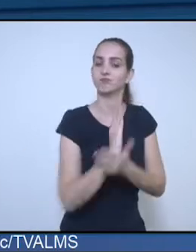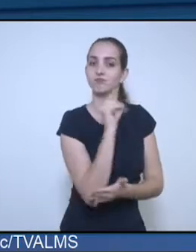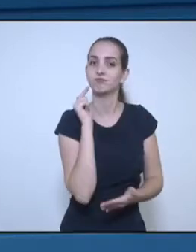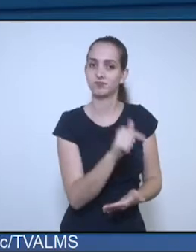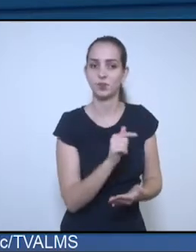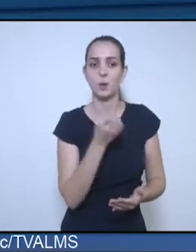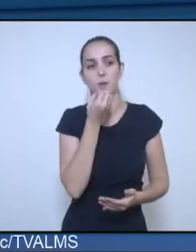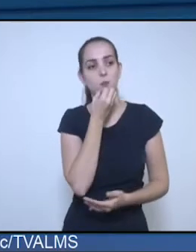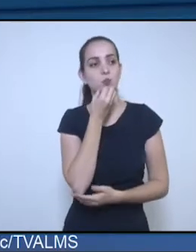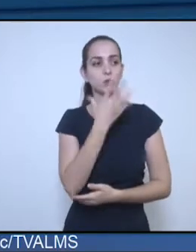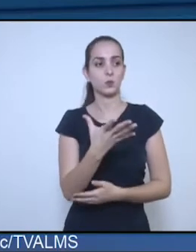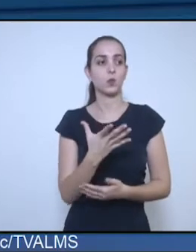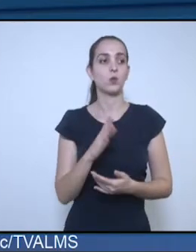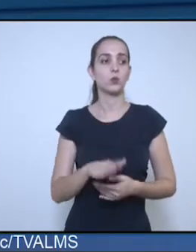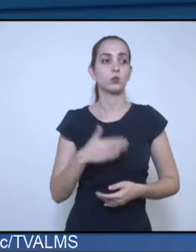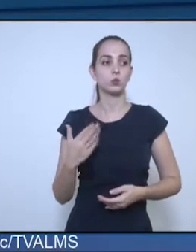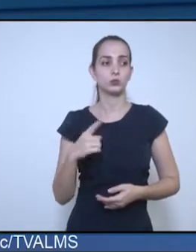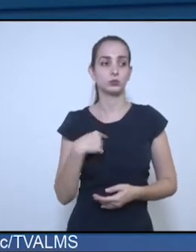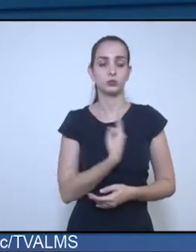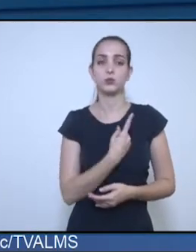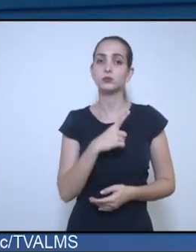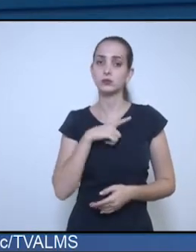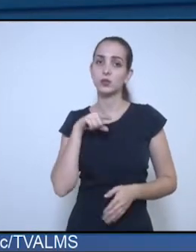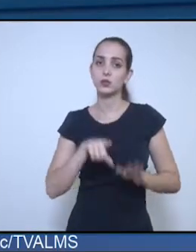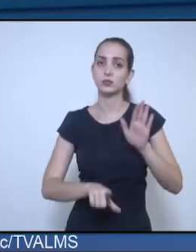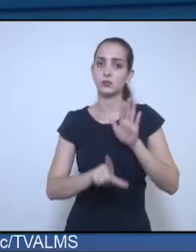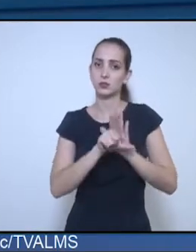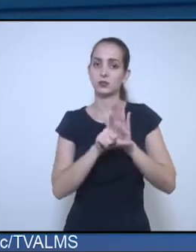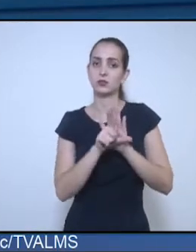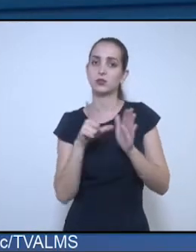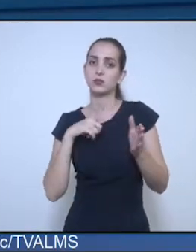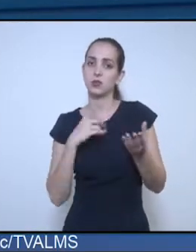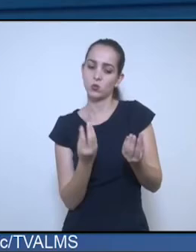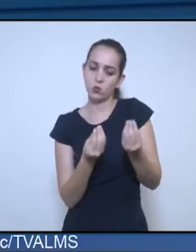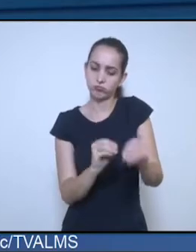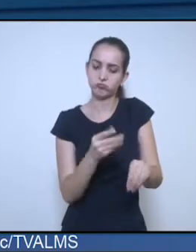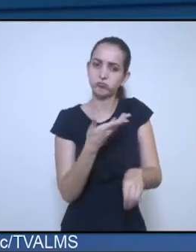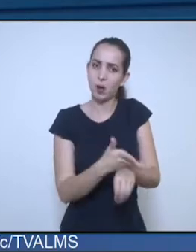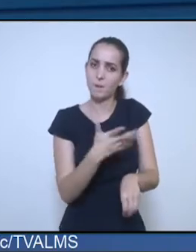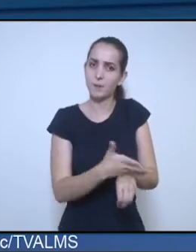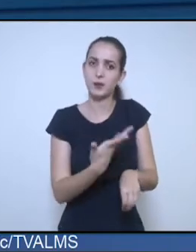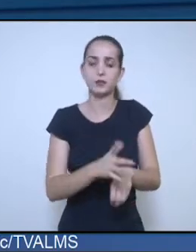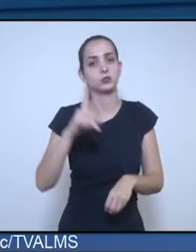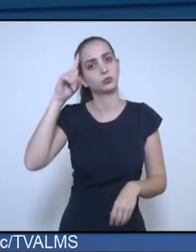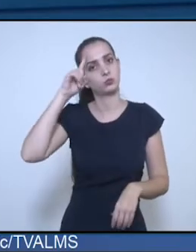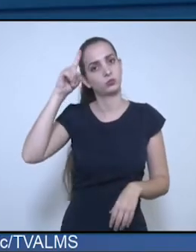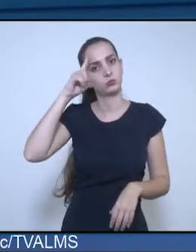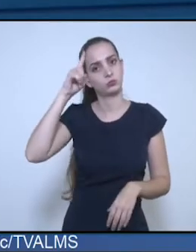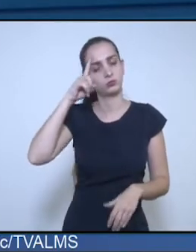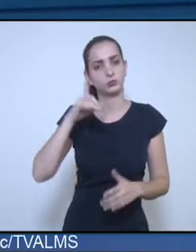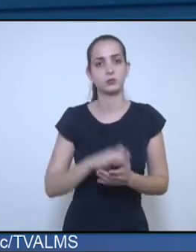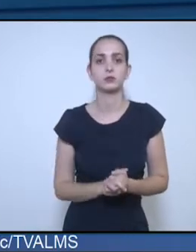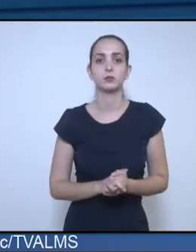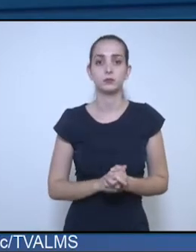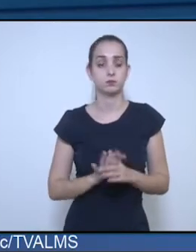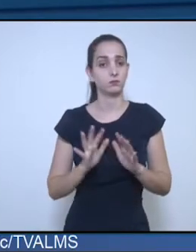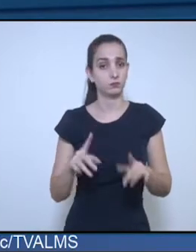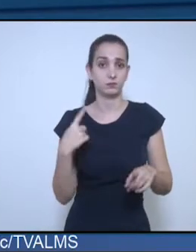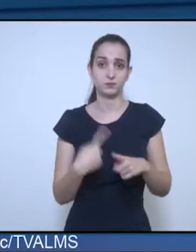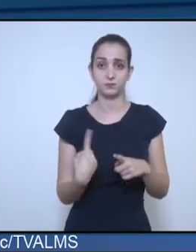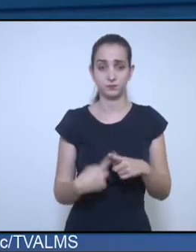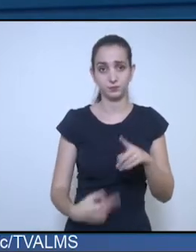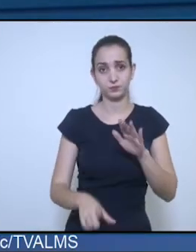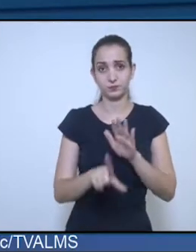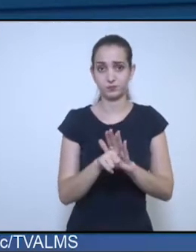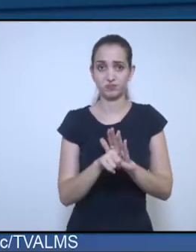muito bom quando a gente tem essa lei sendo colocada na prática do dia a dia. Porque de